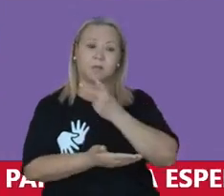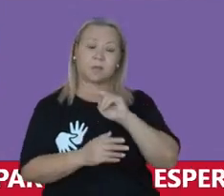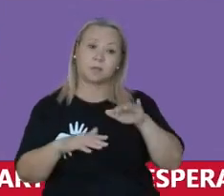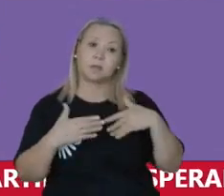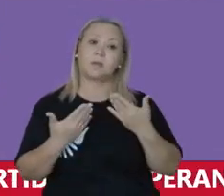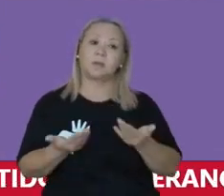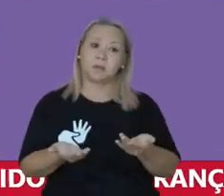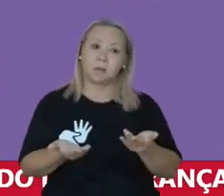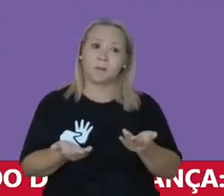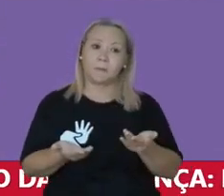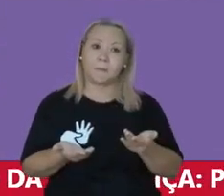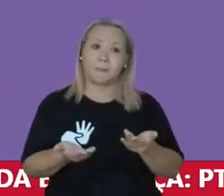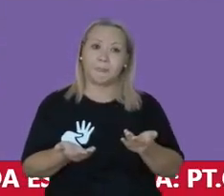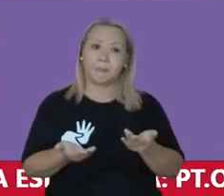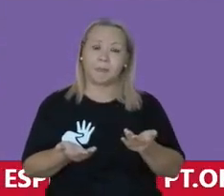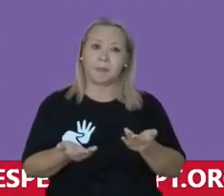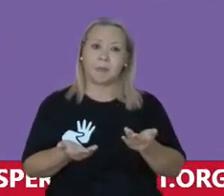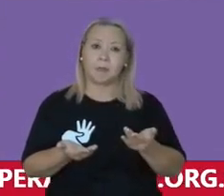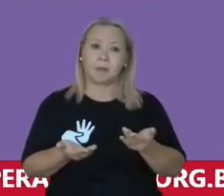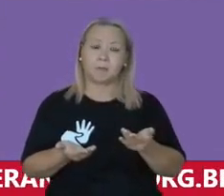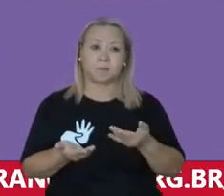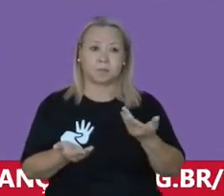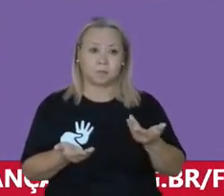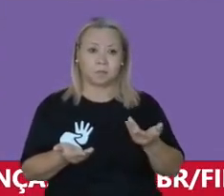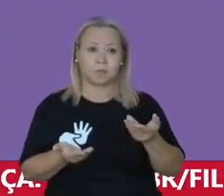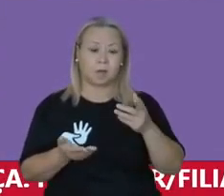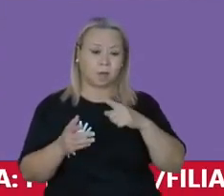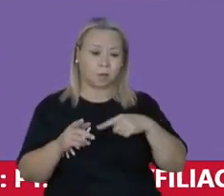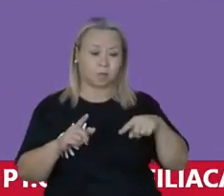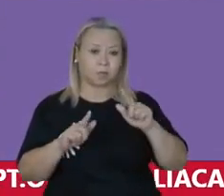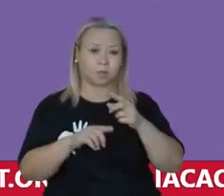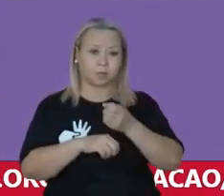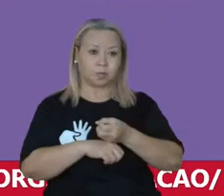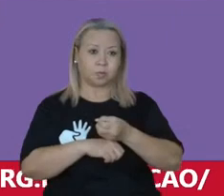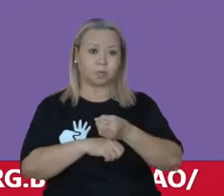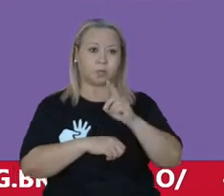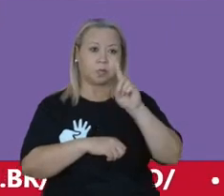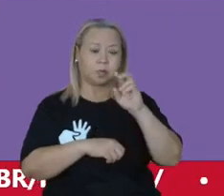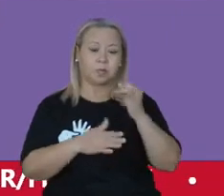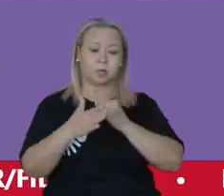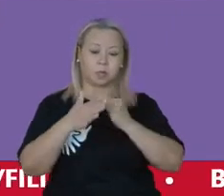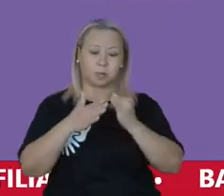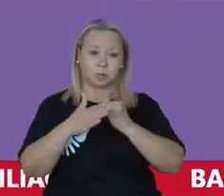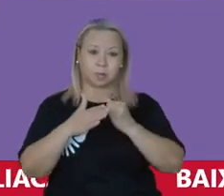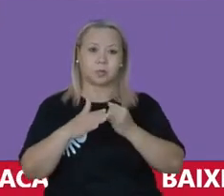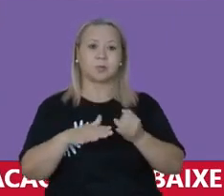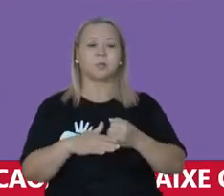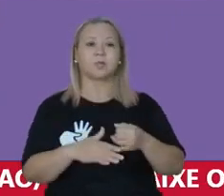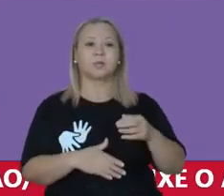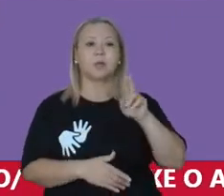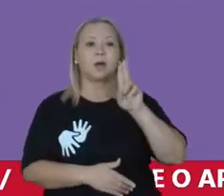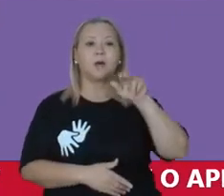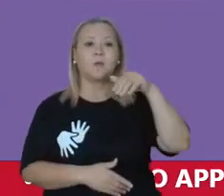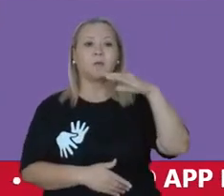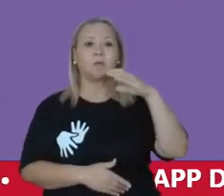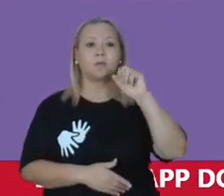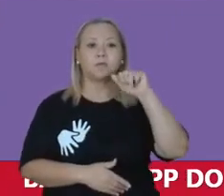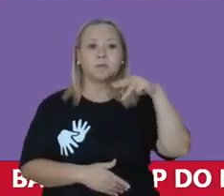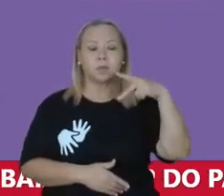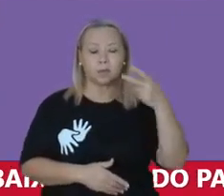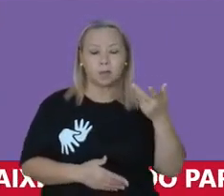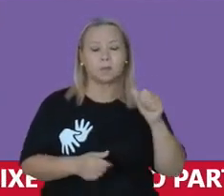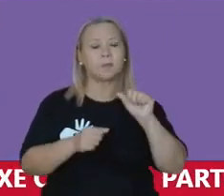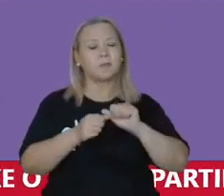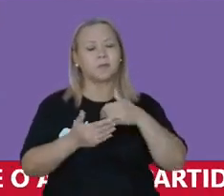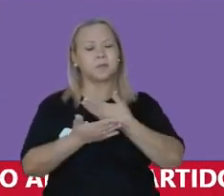Então, eu e o Arthur Wells somos doutorandos lá no Instituto de Economia da Unicamp, e a gente resolveu fazer um estudo avaliando